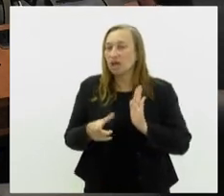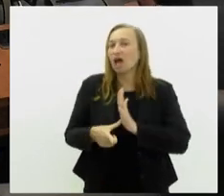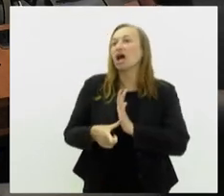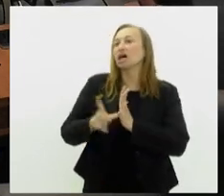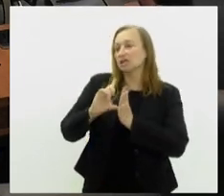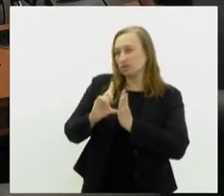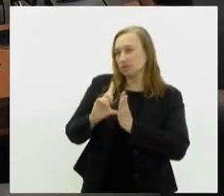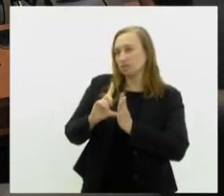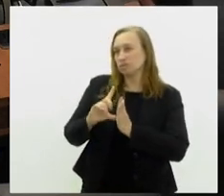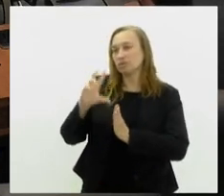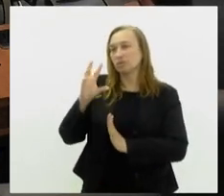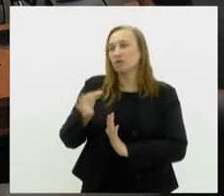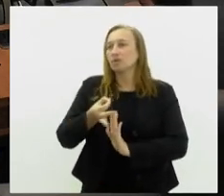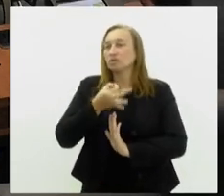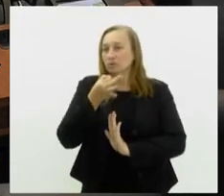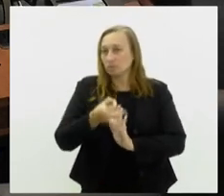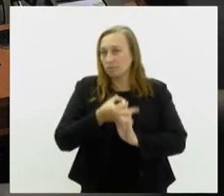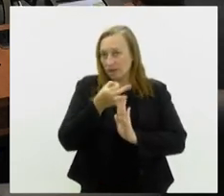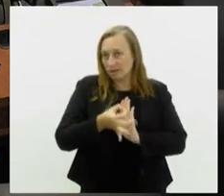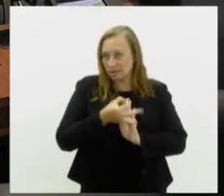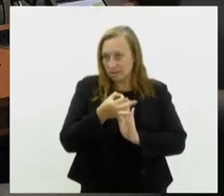Vossa Excelência dar o parecer,